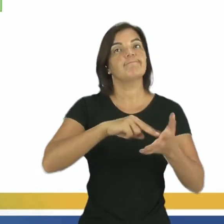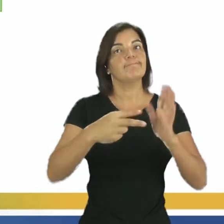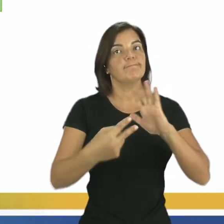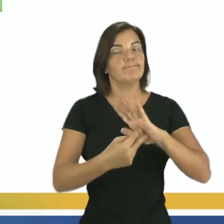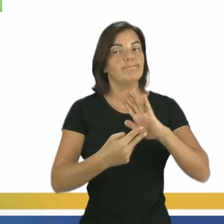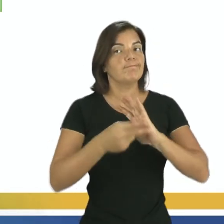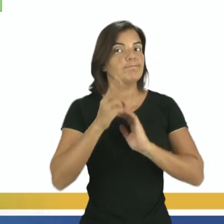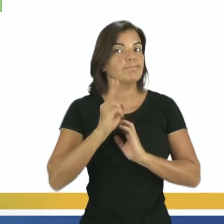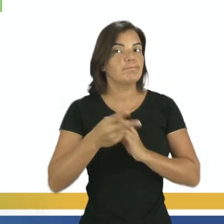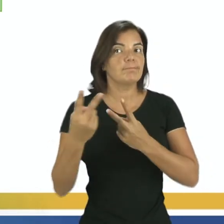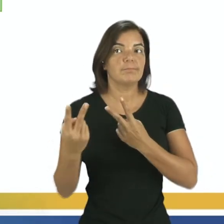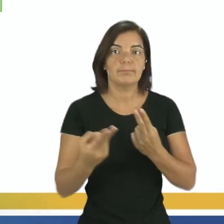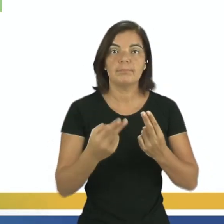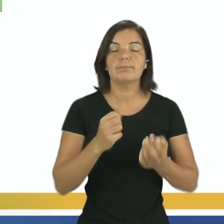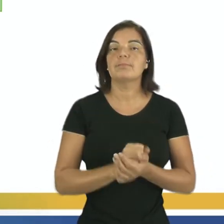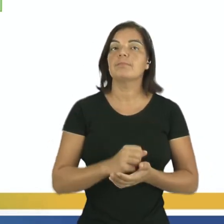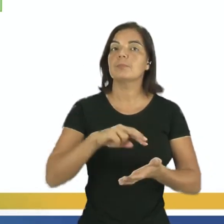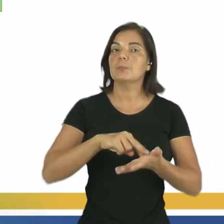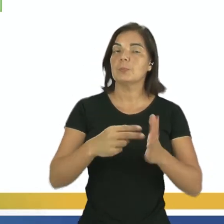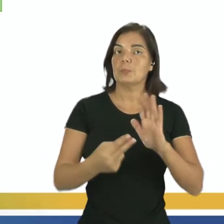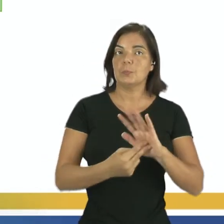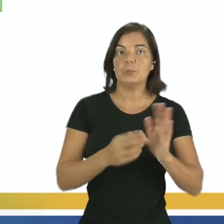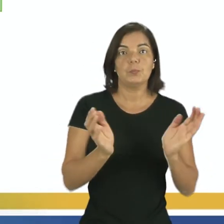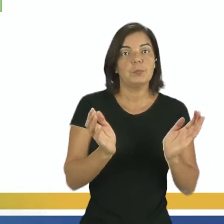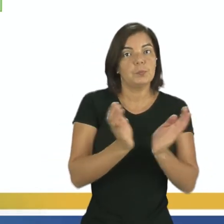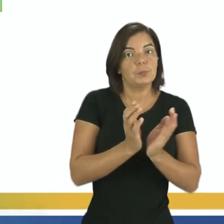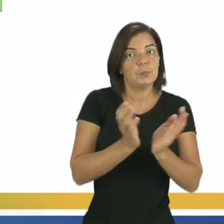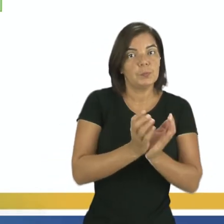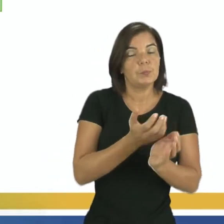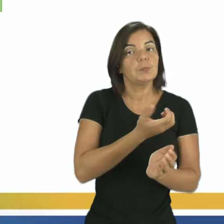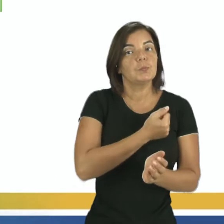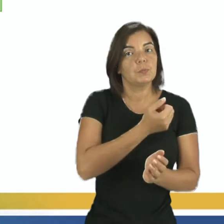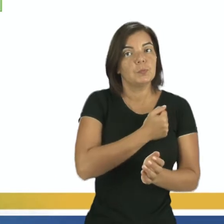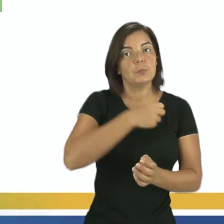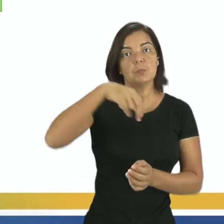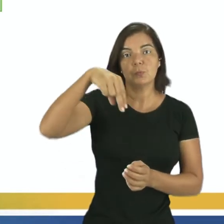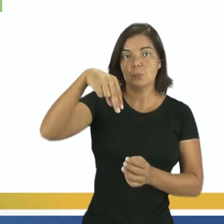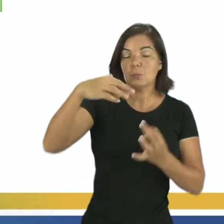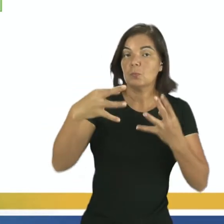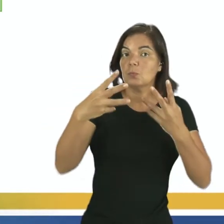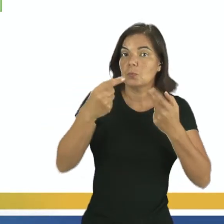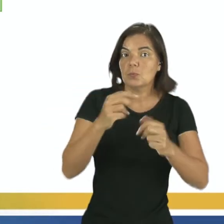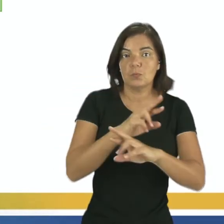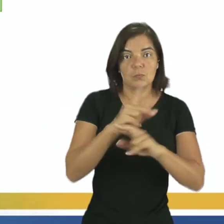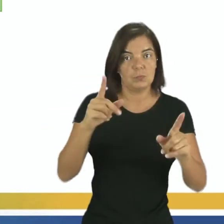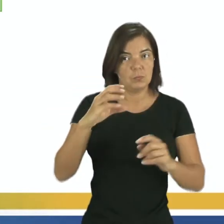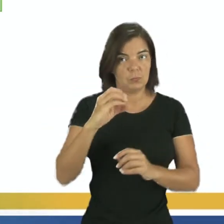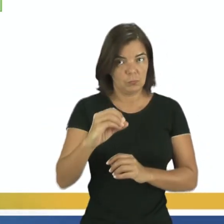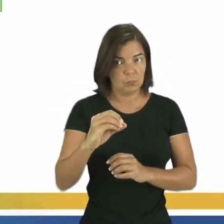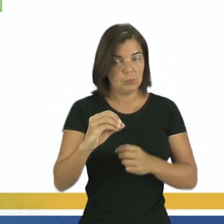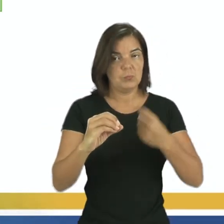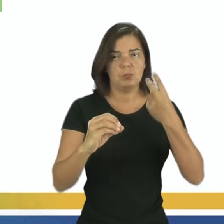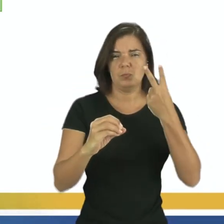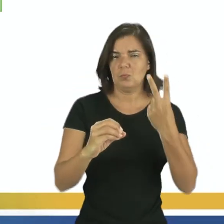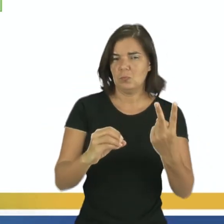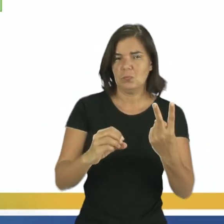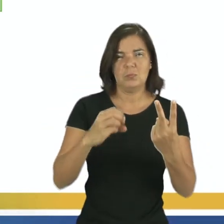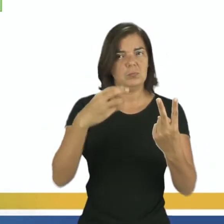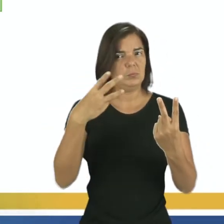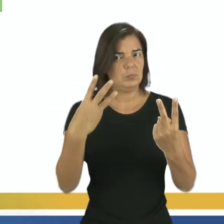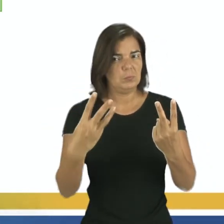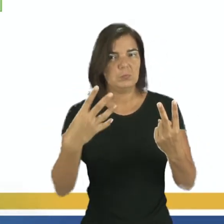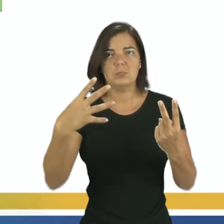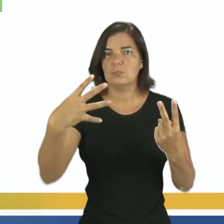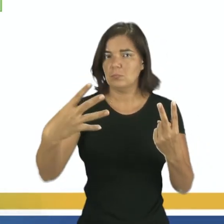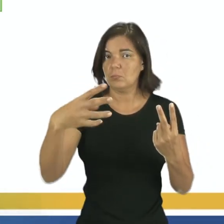ou seja, ao mesmo tempo. O que isso quer dizer? Eu vou ter ali um conjunto de números naturais, todos diferentes de 0, pode ser 2, pode ser 3, pode